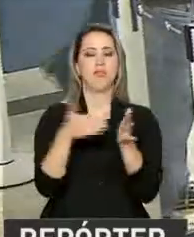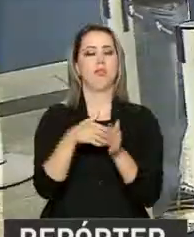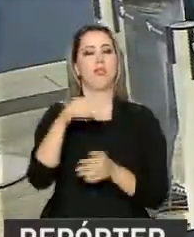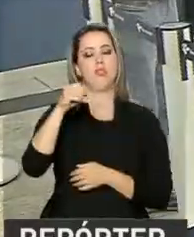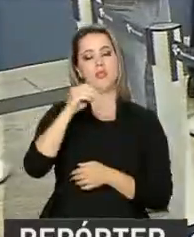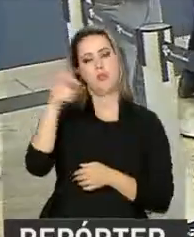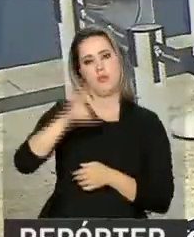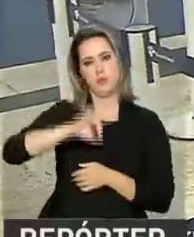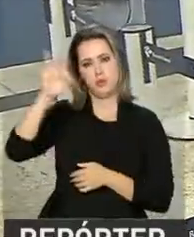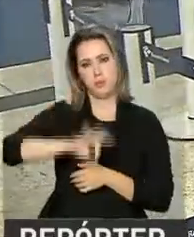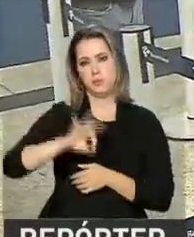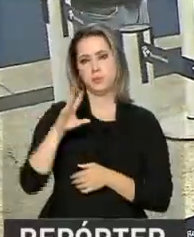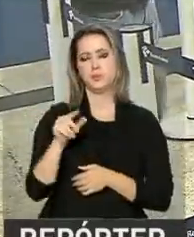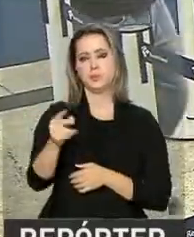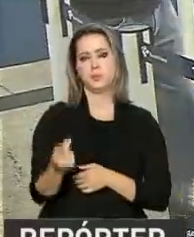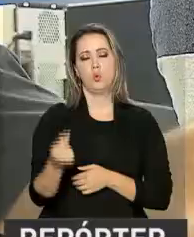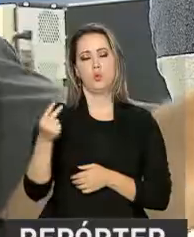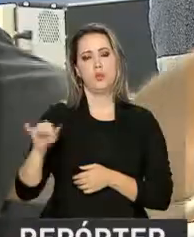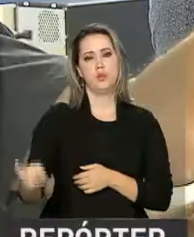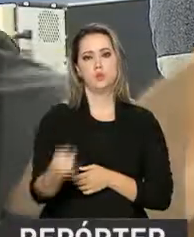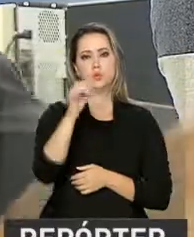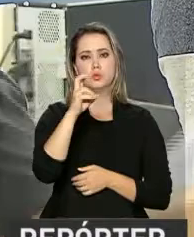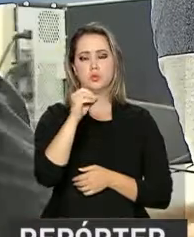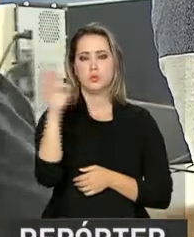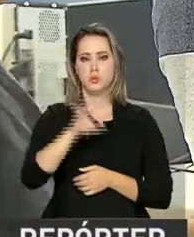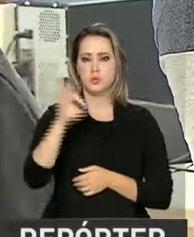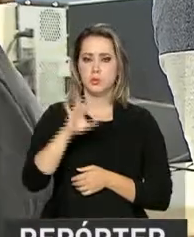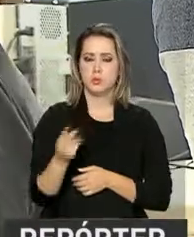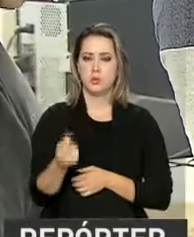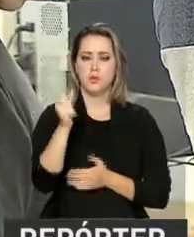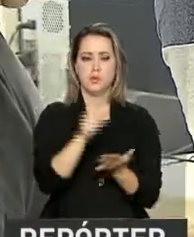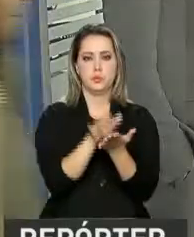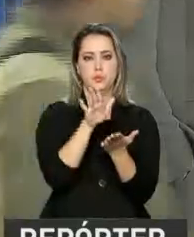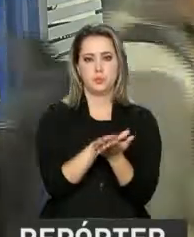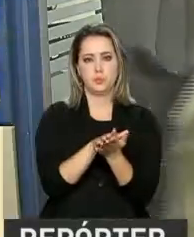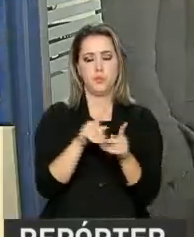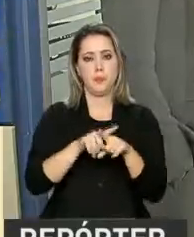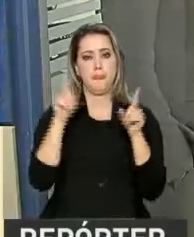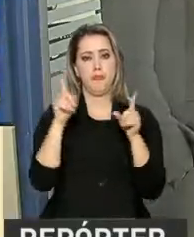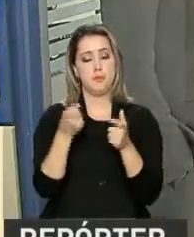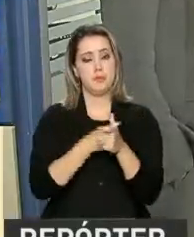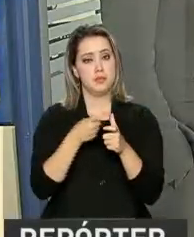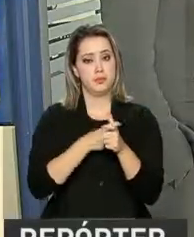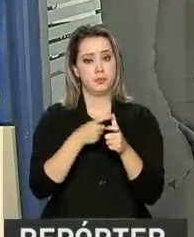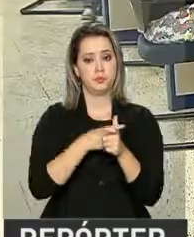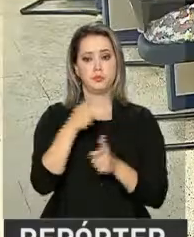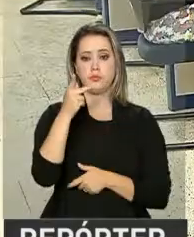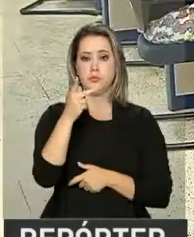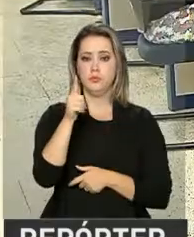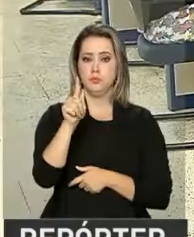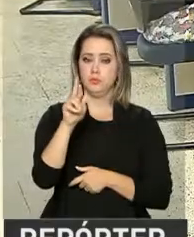90% no valor dos juros e 50% das multas já as dívidas com a procuradoria geral